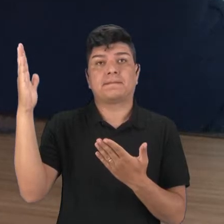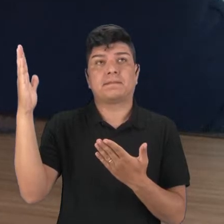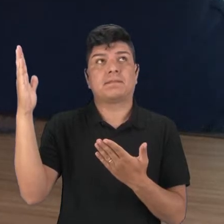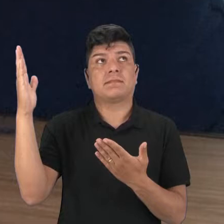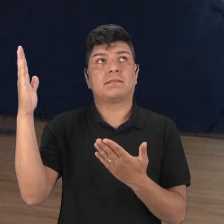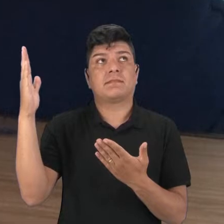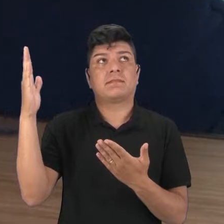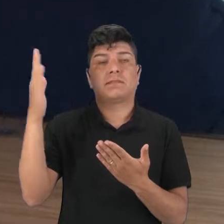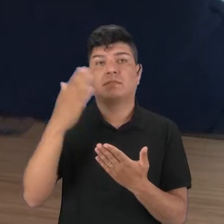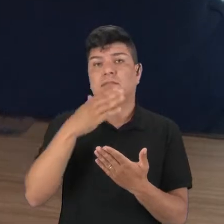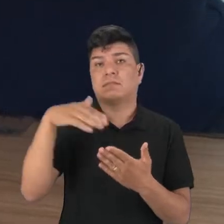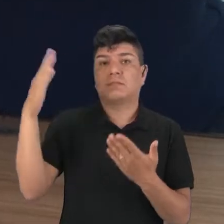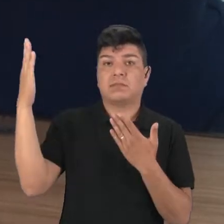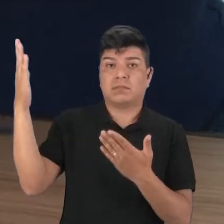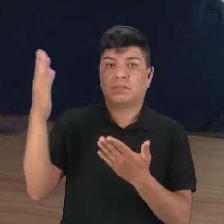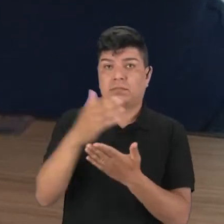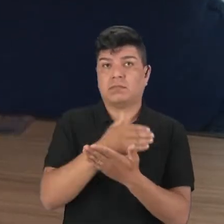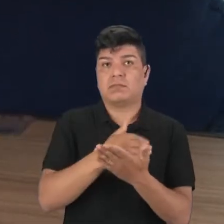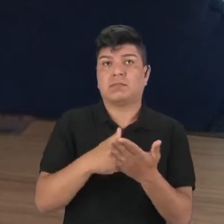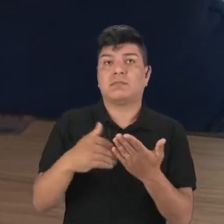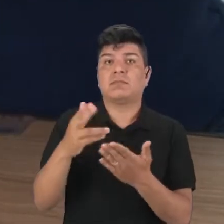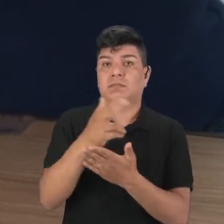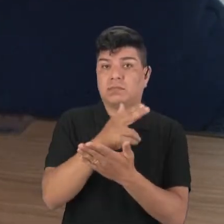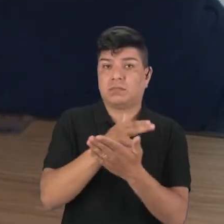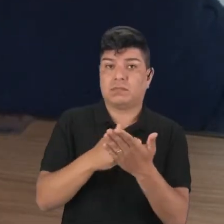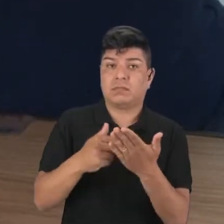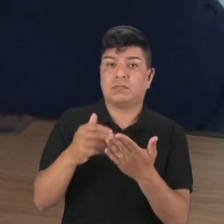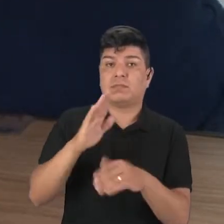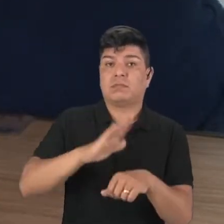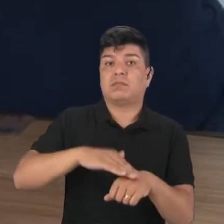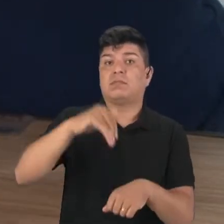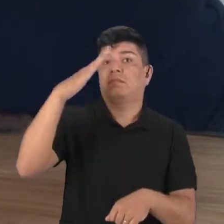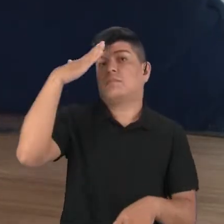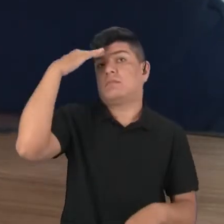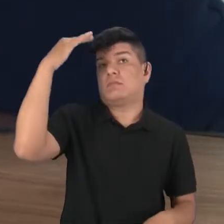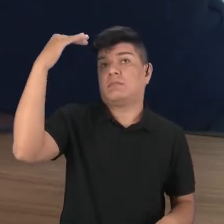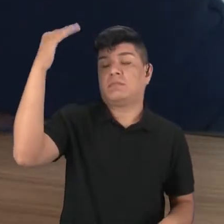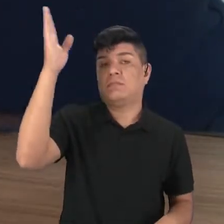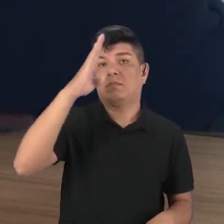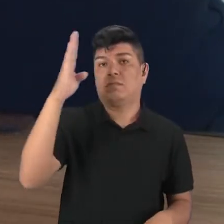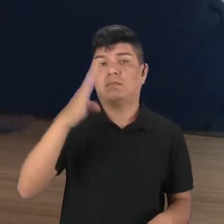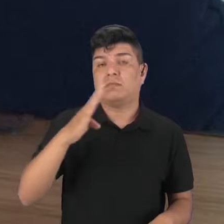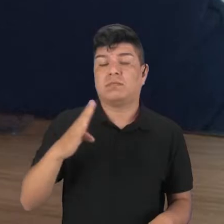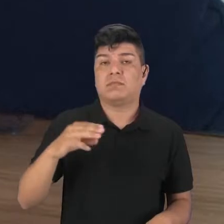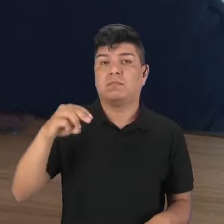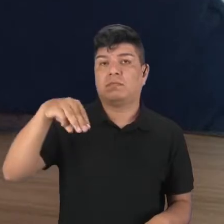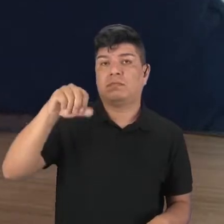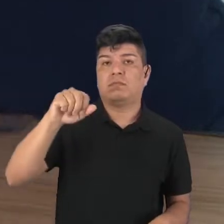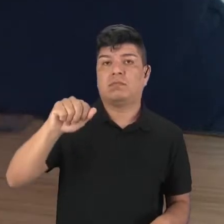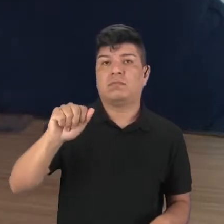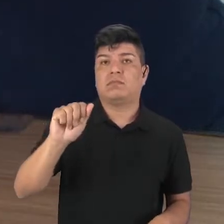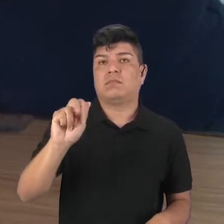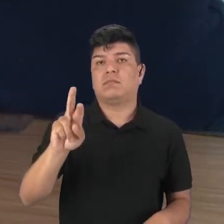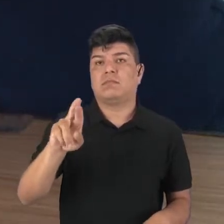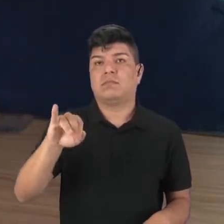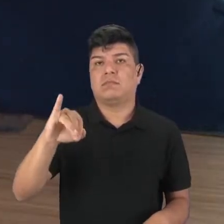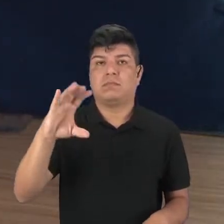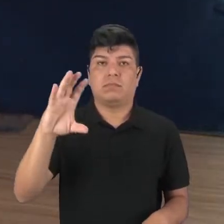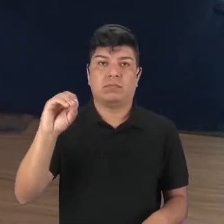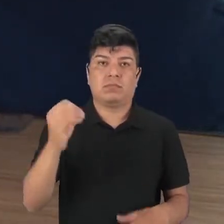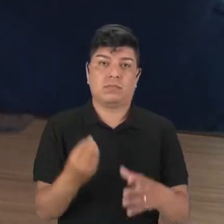revistinhas de Maurício de Souza, o cartunista e desenhista mais famoso do Brasil, em que ele